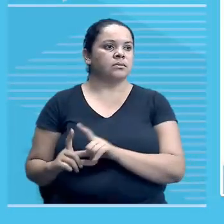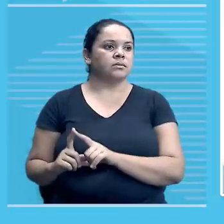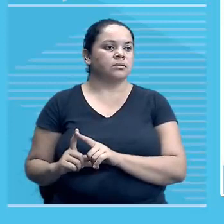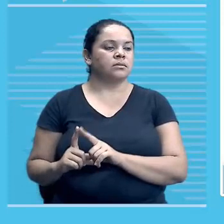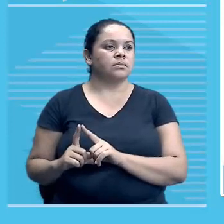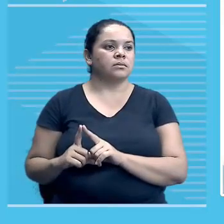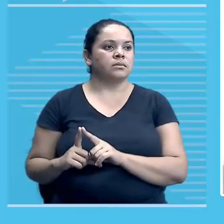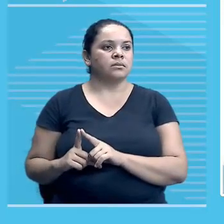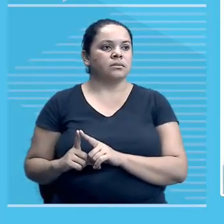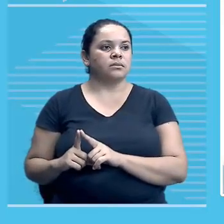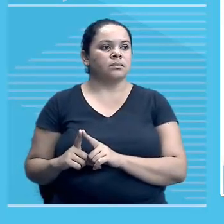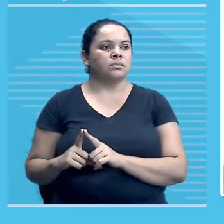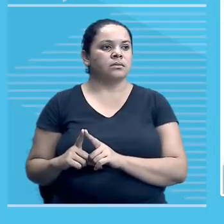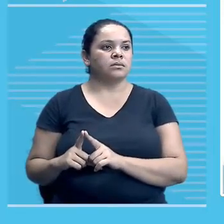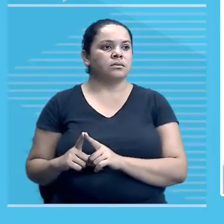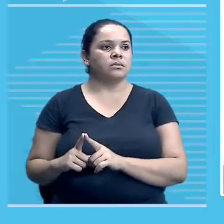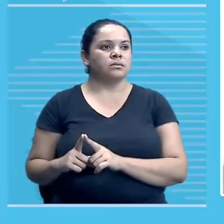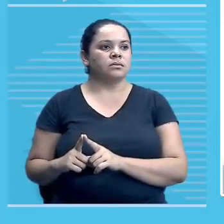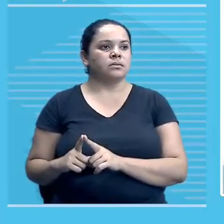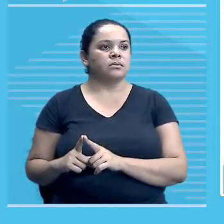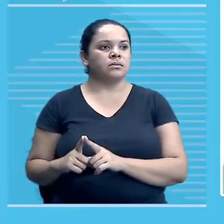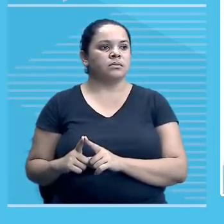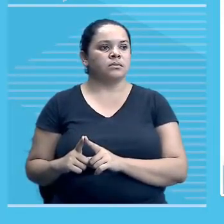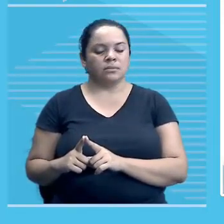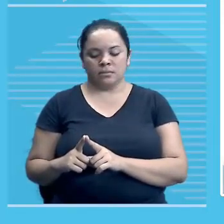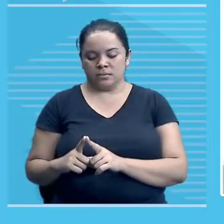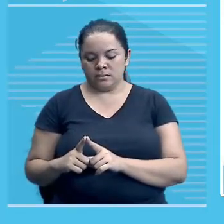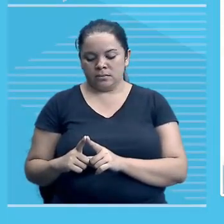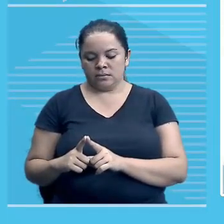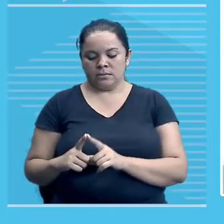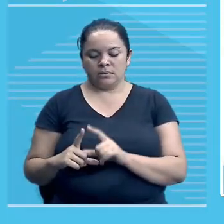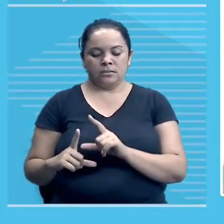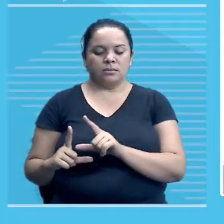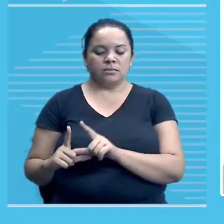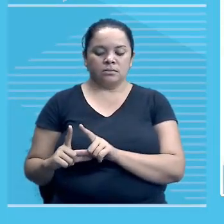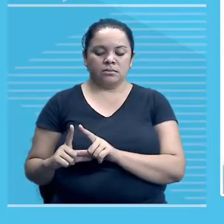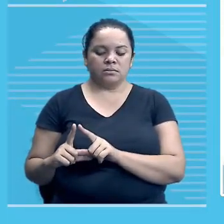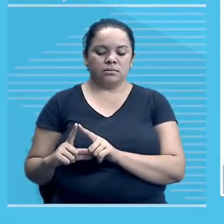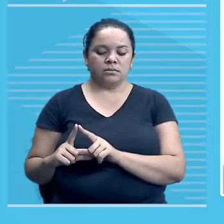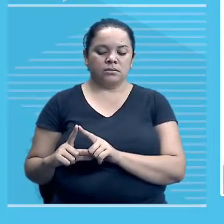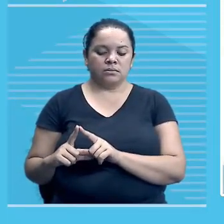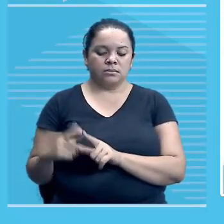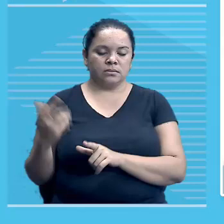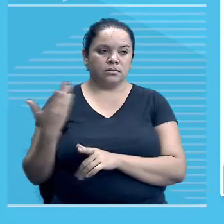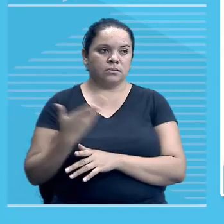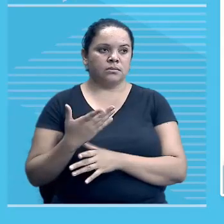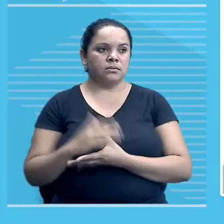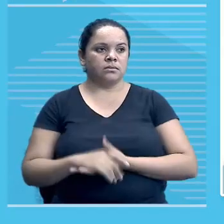discriminante. Tá aqui o nosso delta. Lindo e maravilhoso delta. E